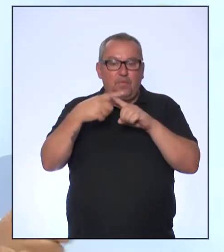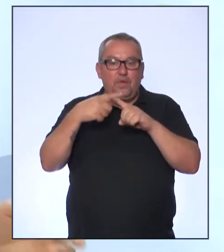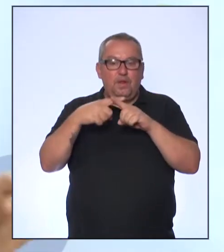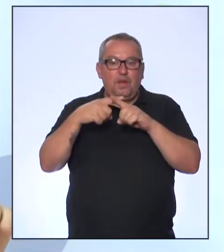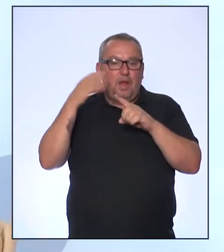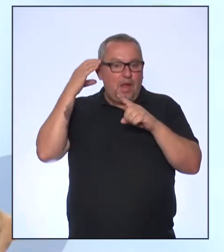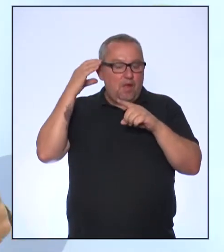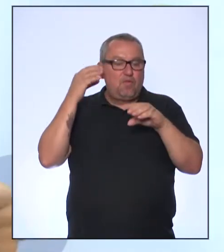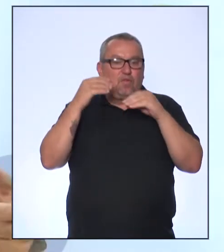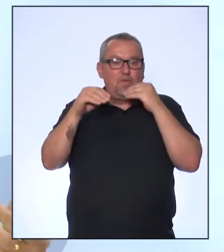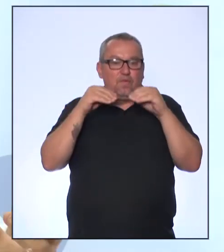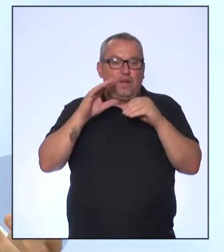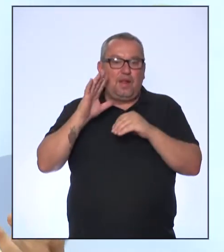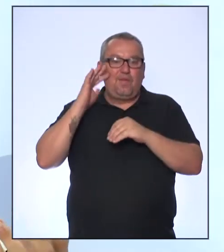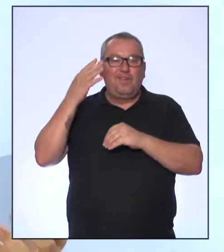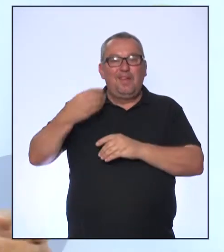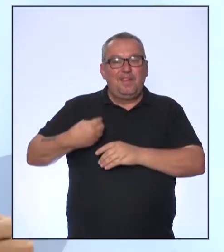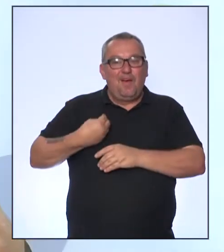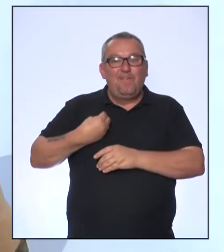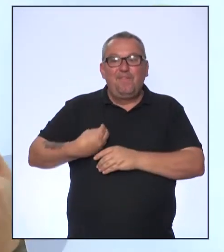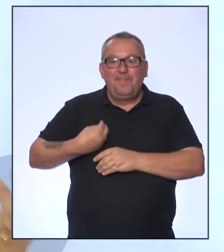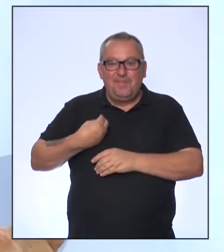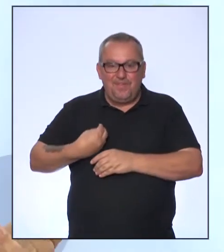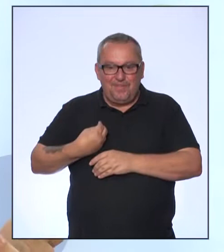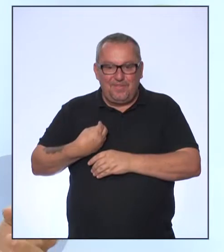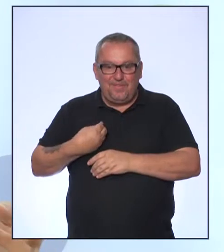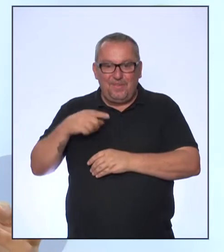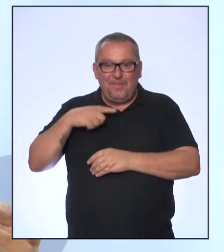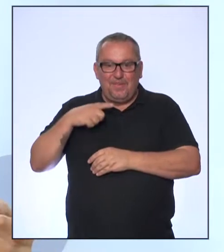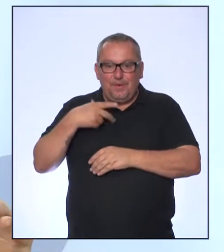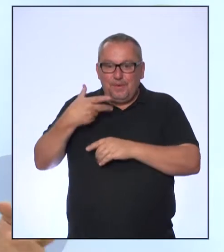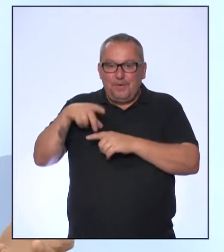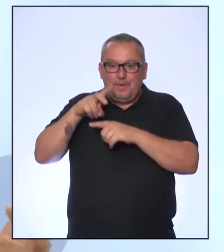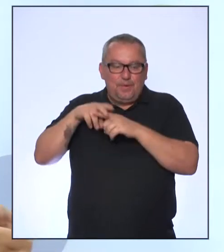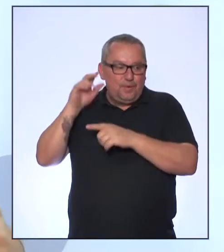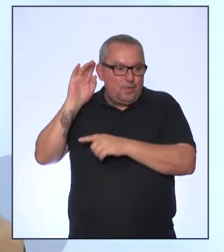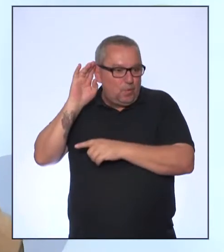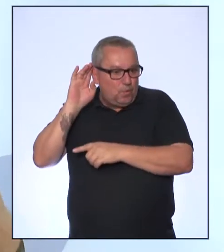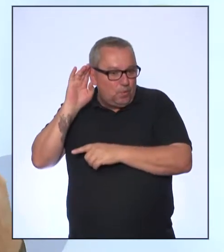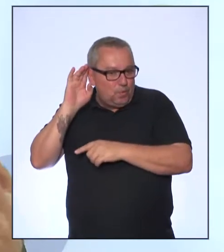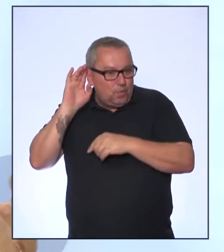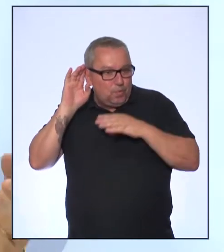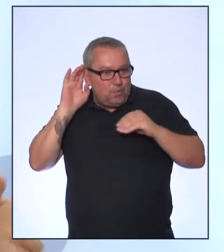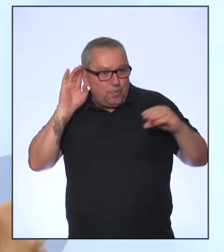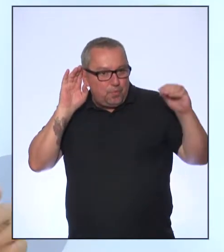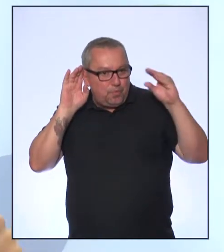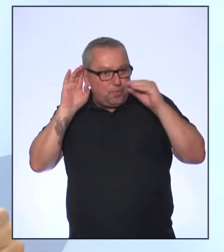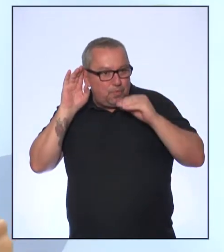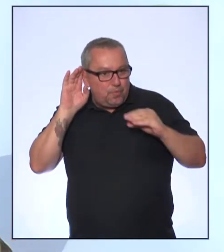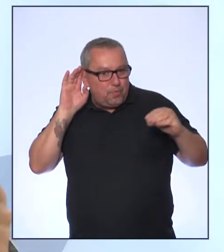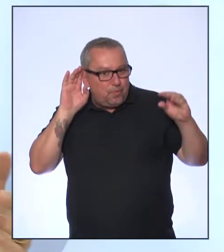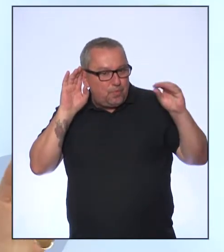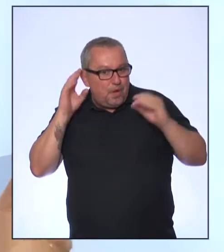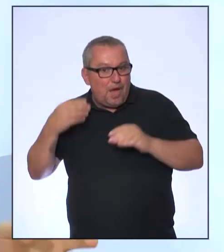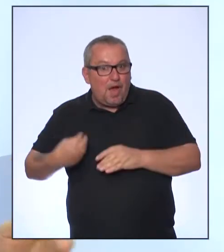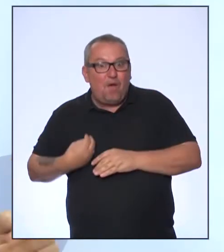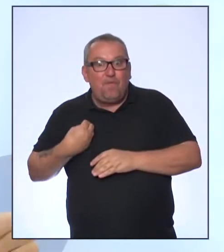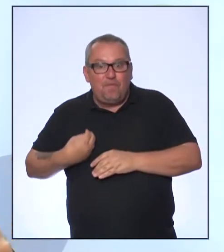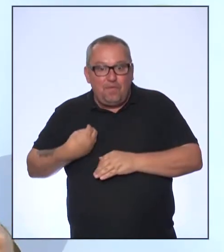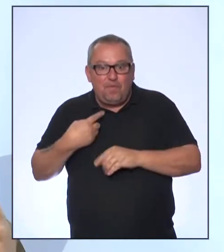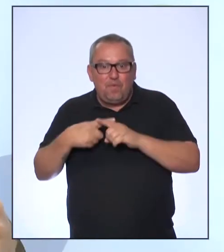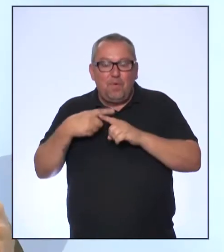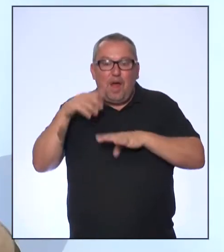radionovela normalmente ela acontece ao vivo. Então você tinha a cena ali sendo interpretada ao vivo, equipamentos sonoros reproduzindo de repente o som de